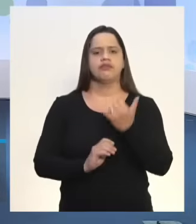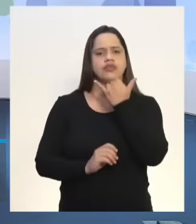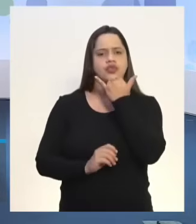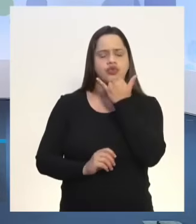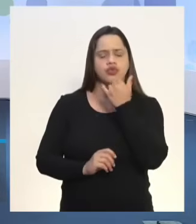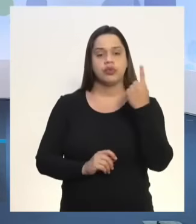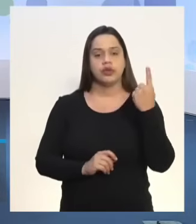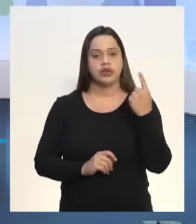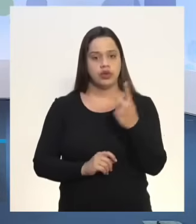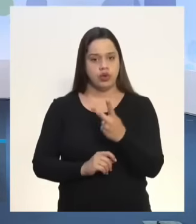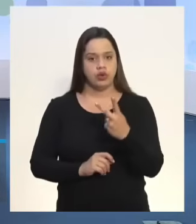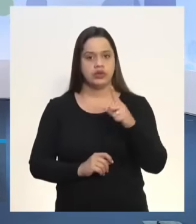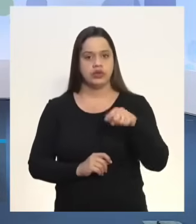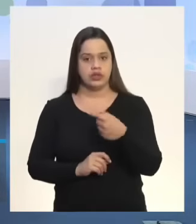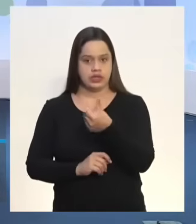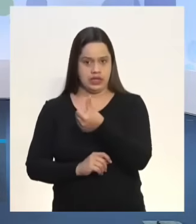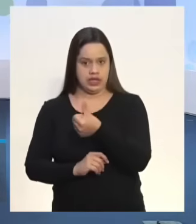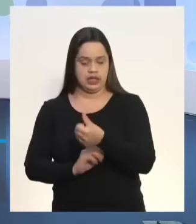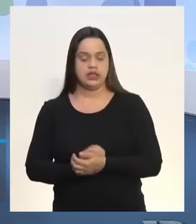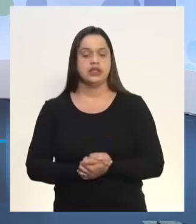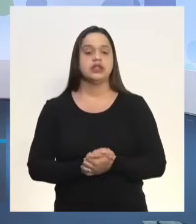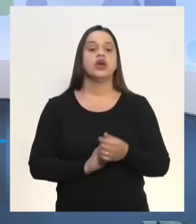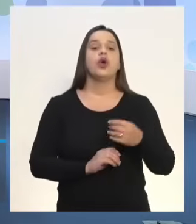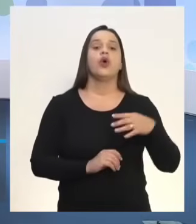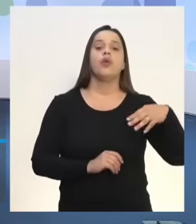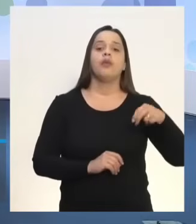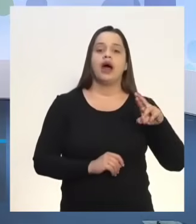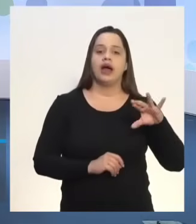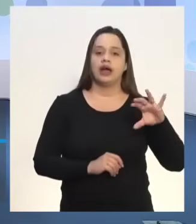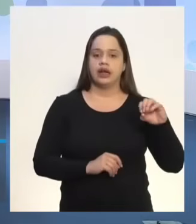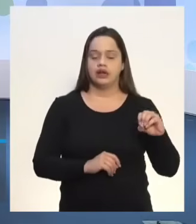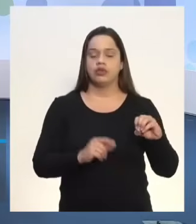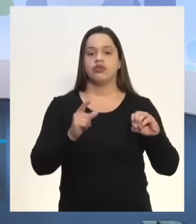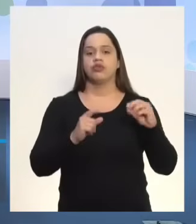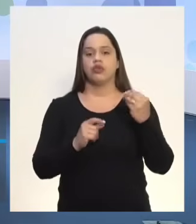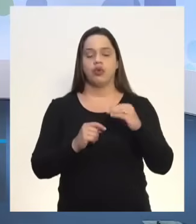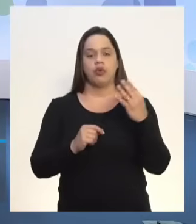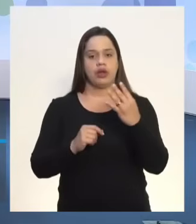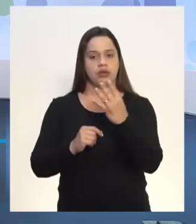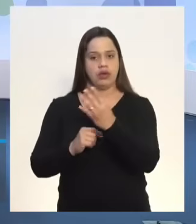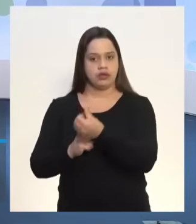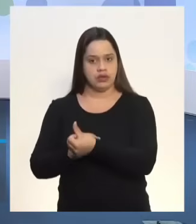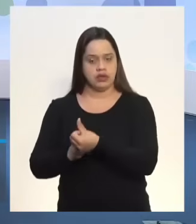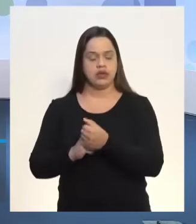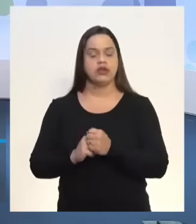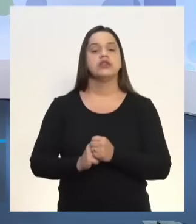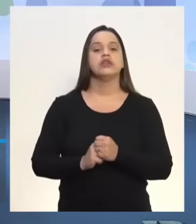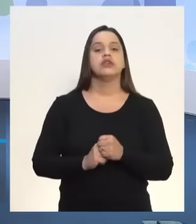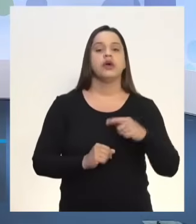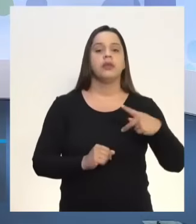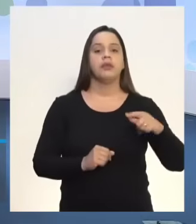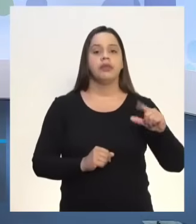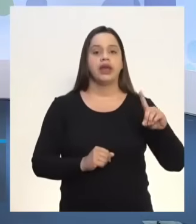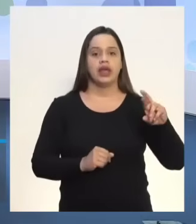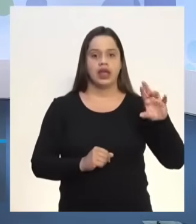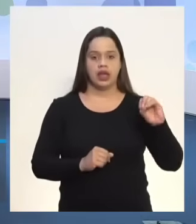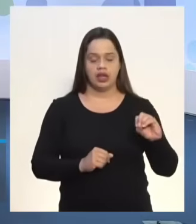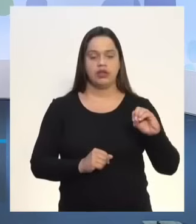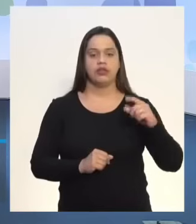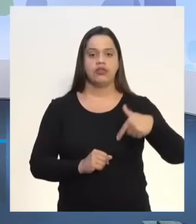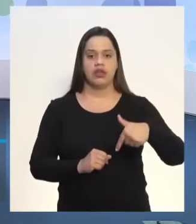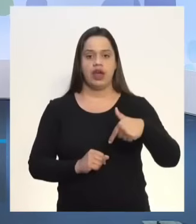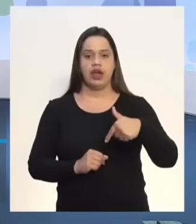12 e 6. O Márcio colocou 4, 4 e 6. Pedro Henrique e Ana Vitória,